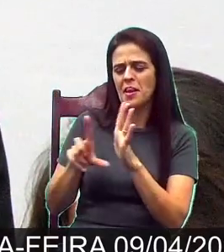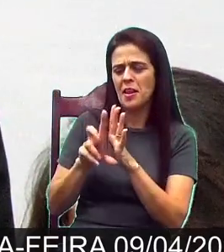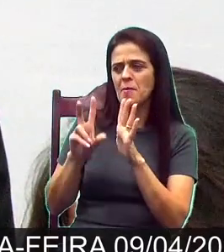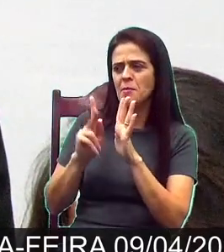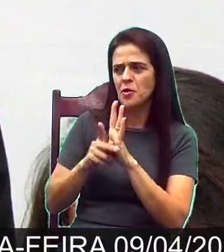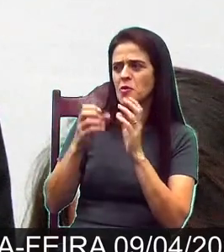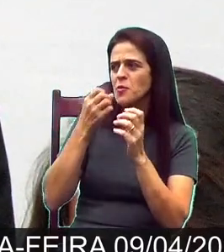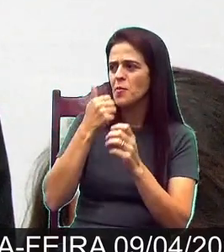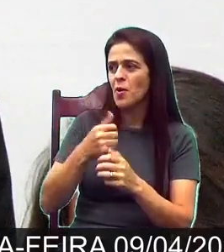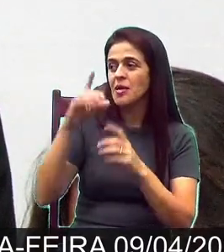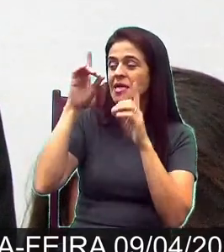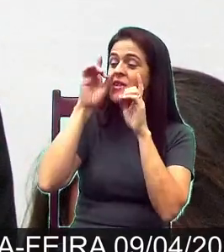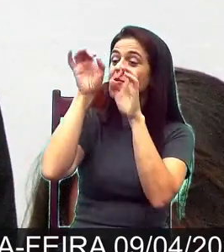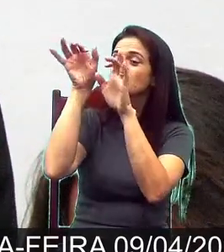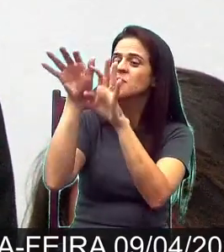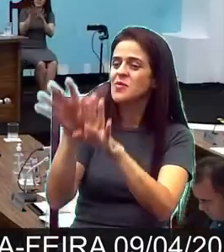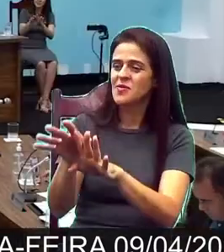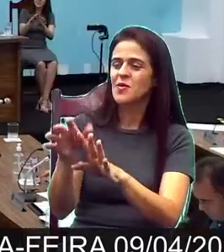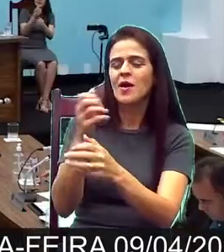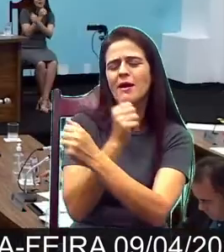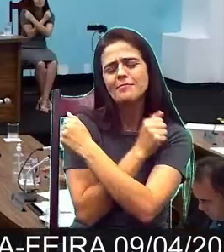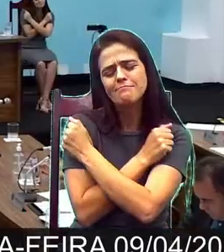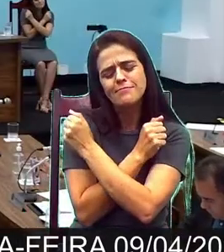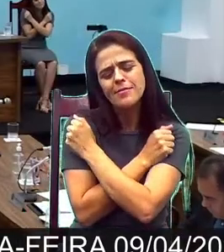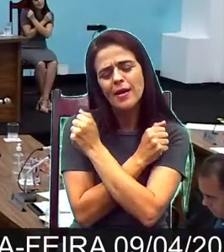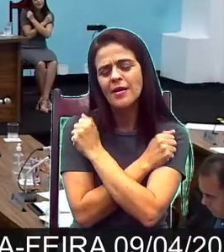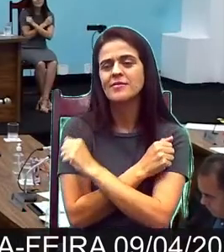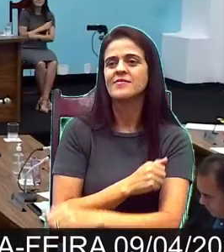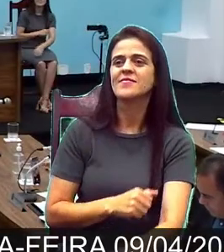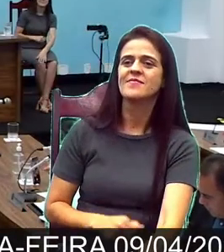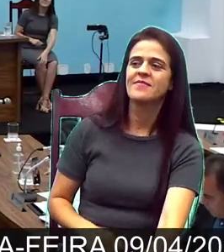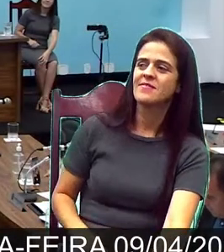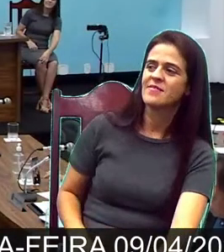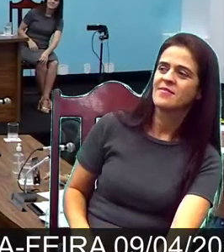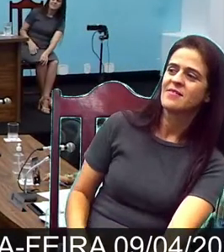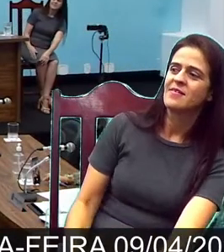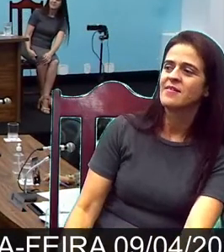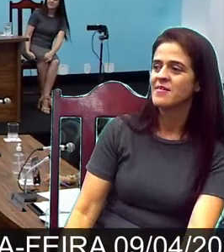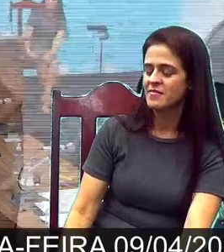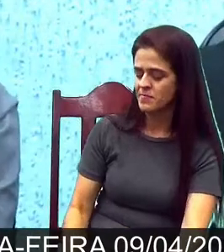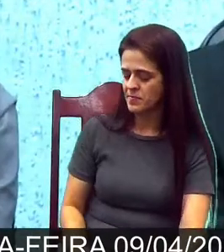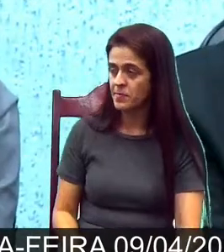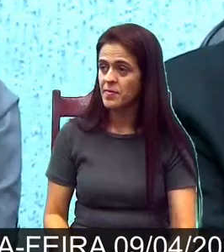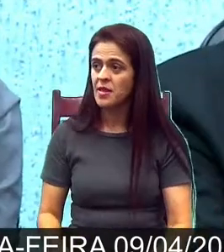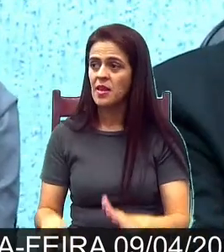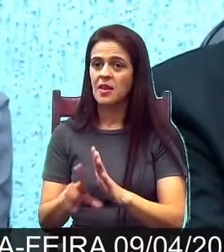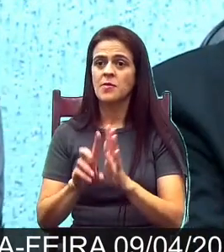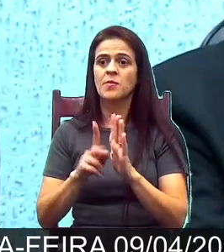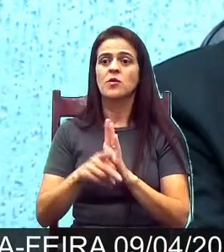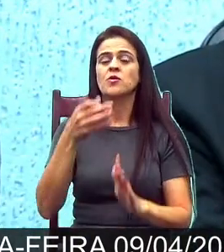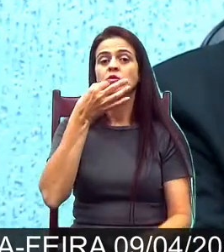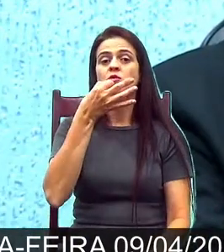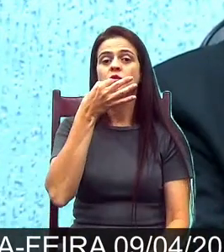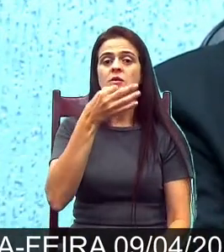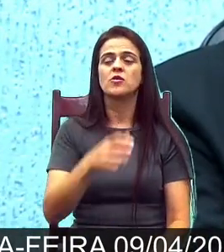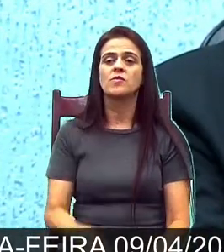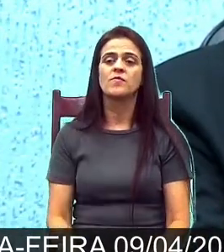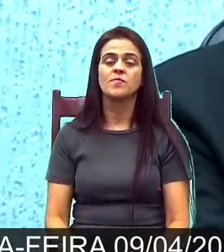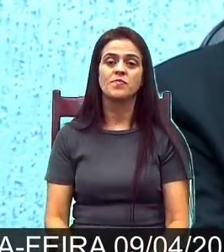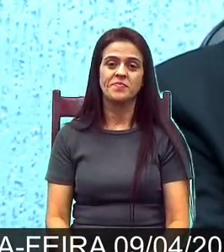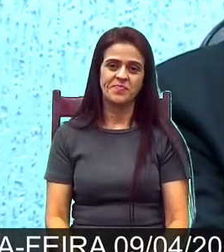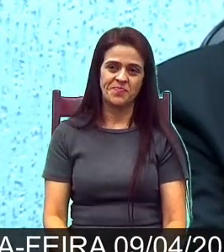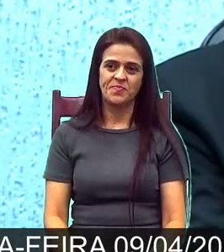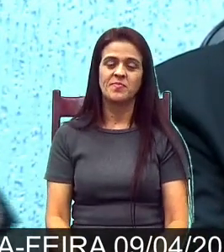Que Deus continue te abençoando. Um abraço. Obrigado, senhor presidente. Projeto em discussão. Era